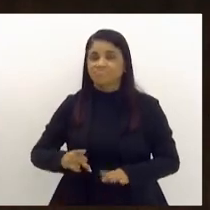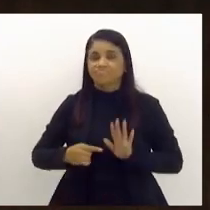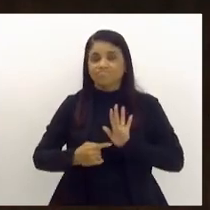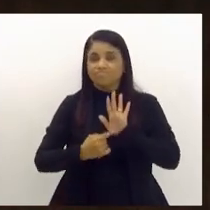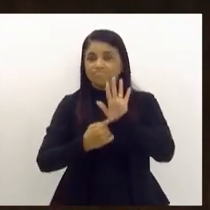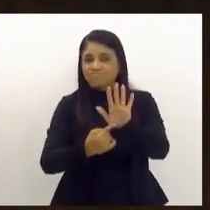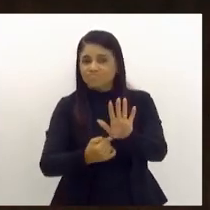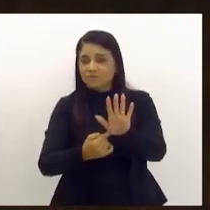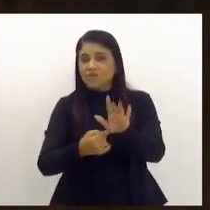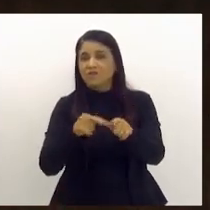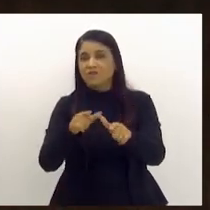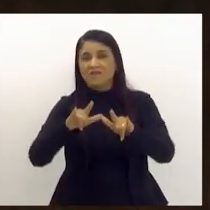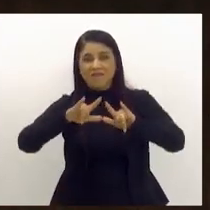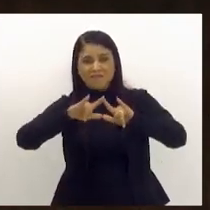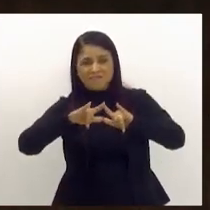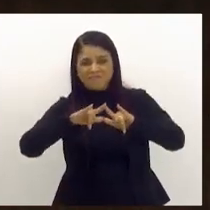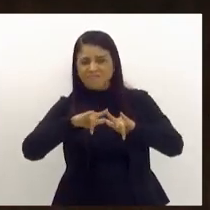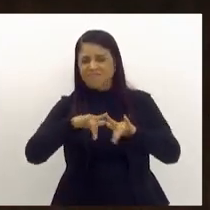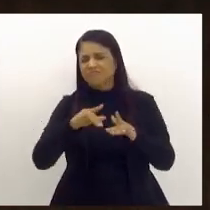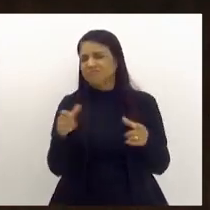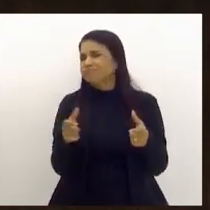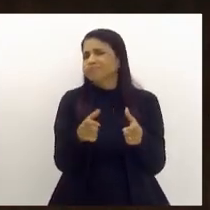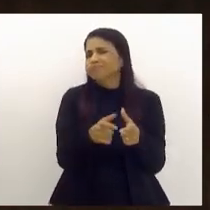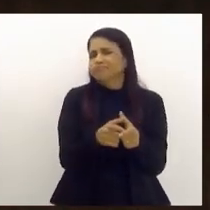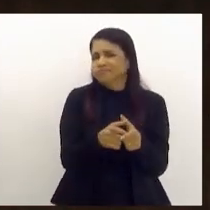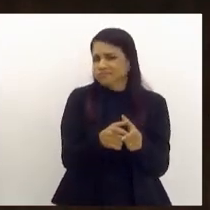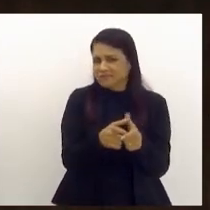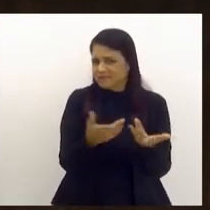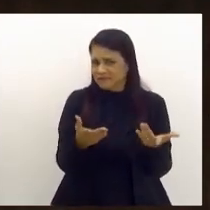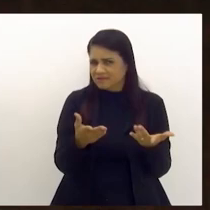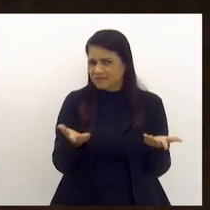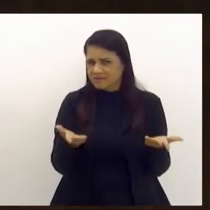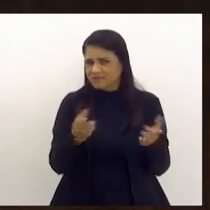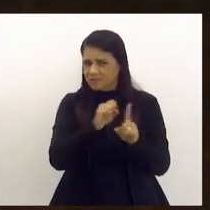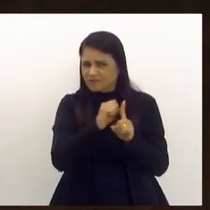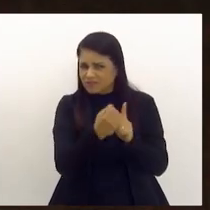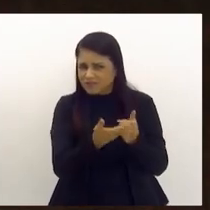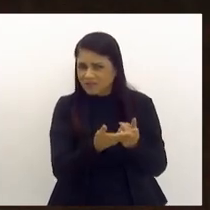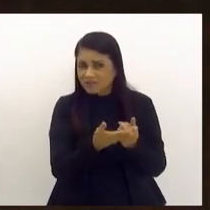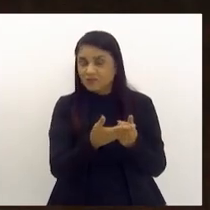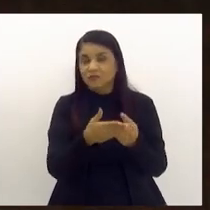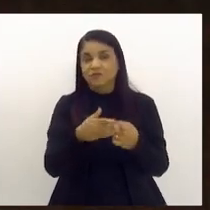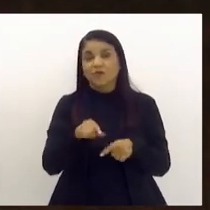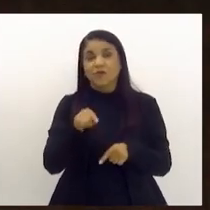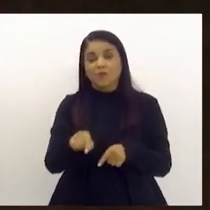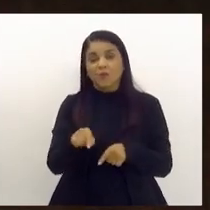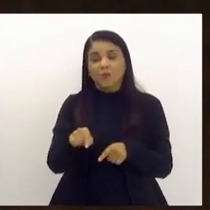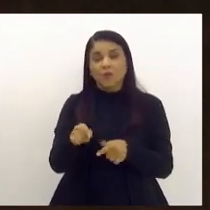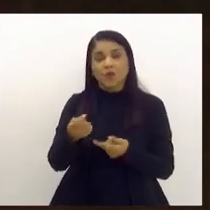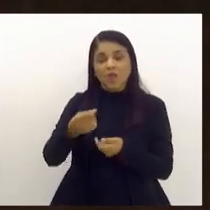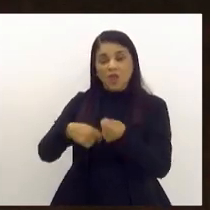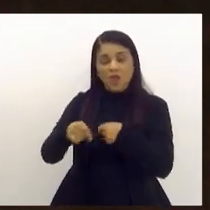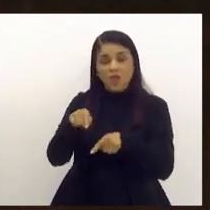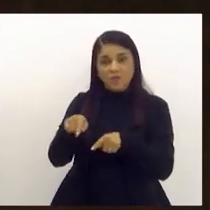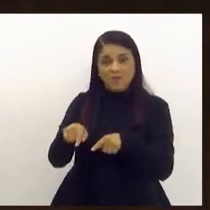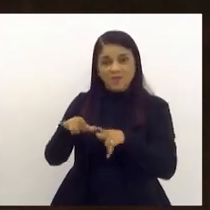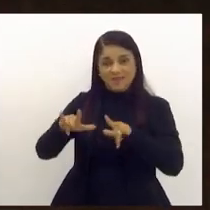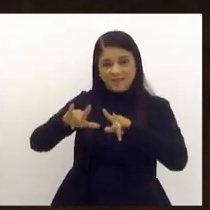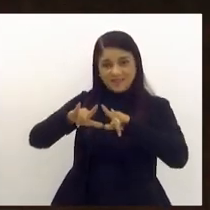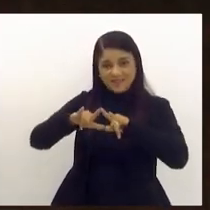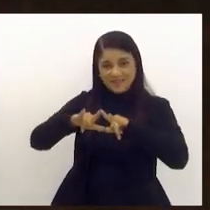mal menor na nossa sociedade. Como mal menor? Afinal de contas, o braço econômico